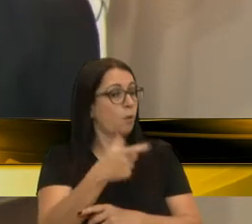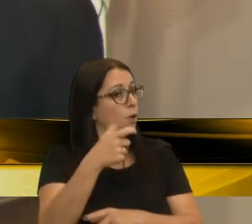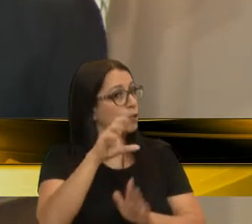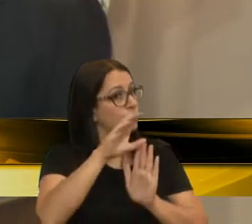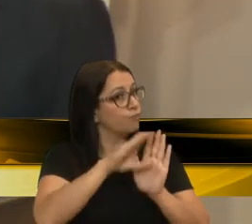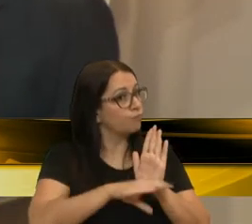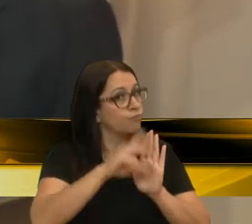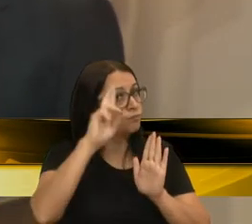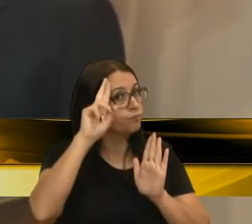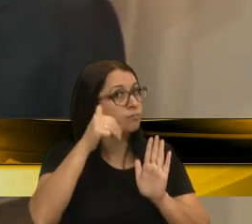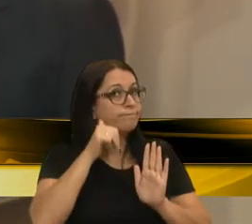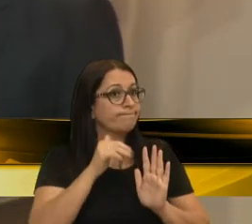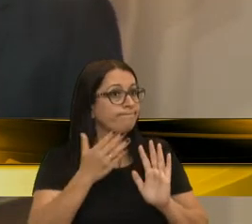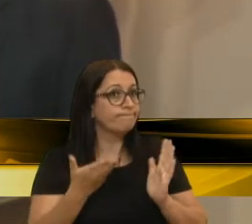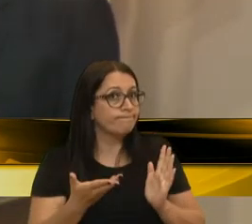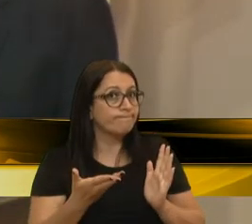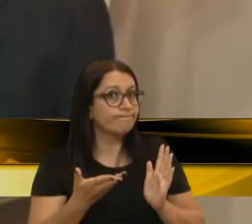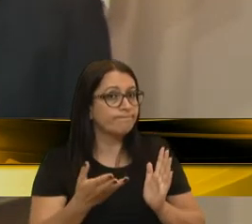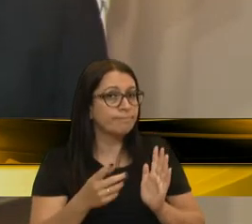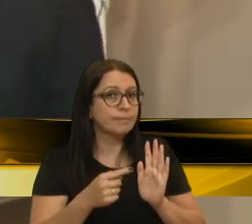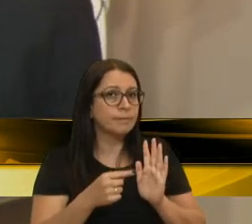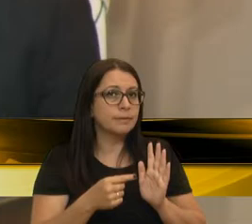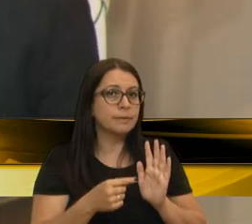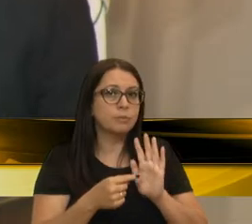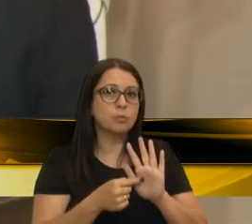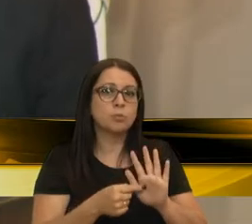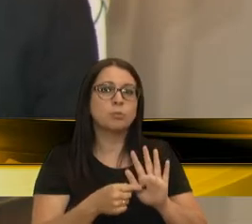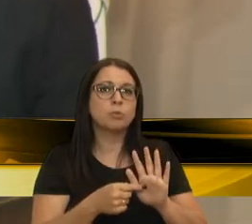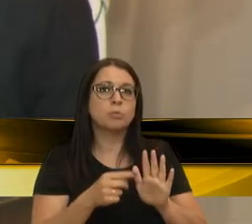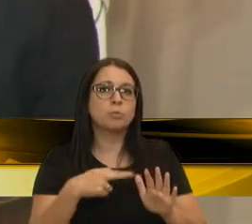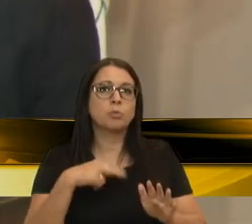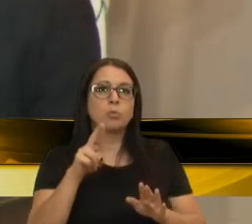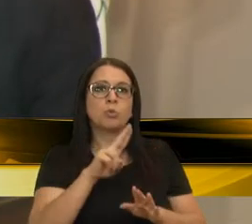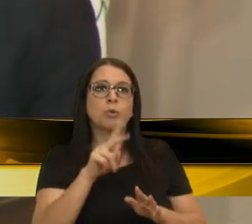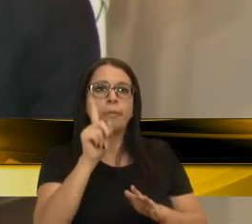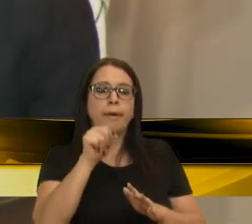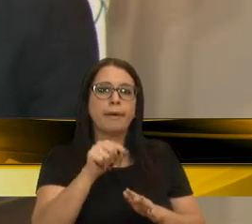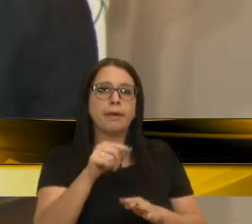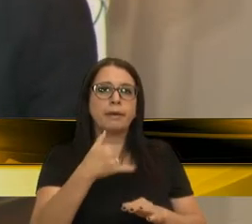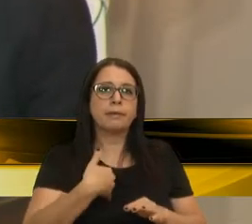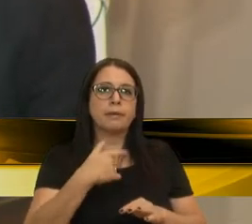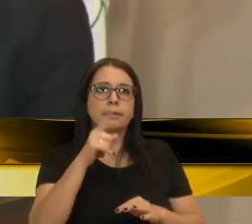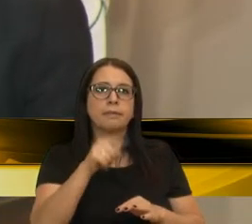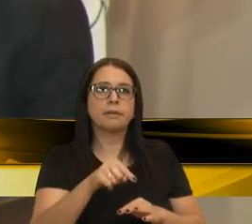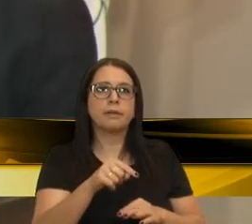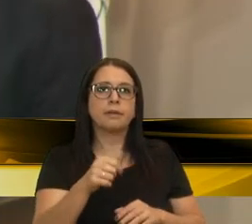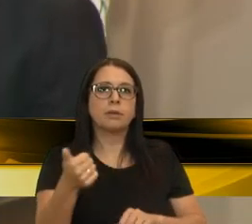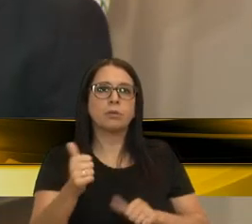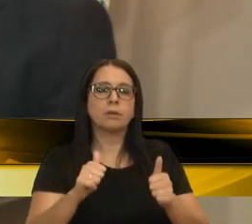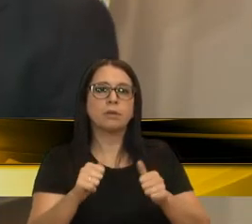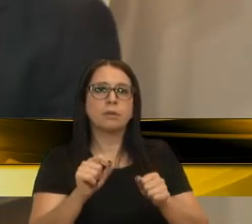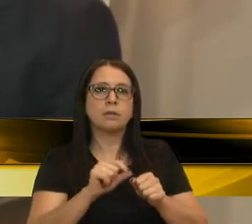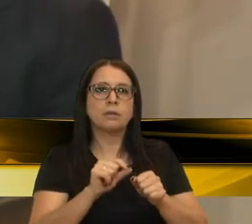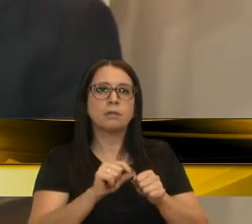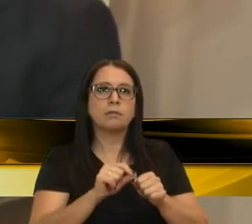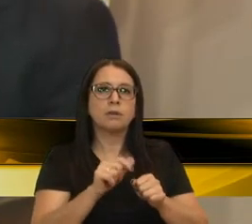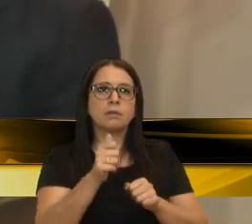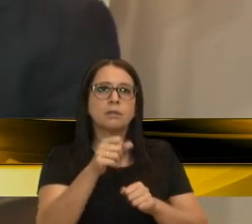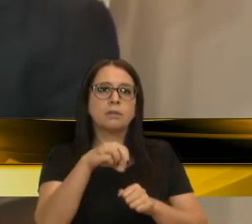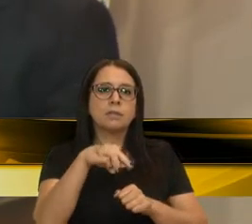atual diretora, ele se apresentou dessa forma: olha, meu nome é fulana, idade tal e as qualidades, faço assédio